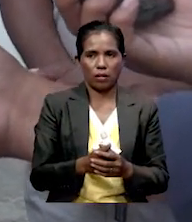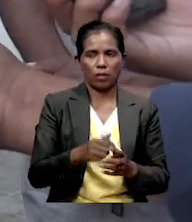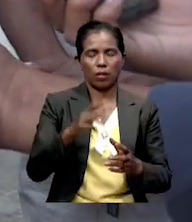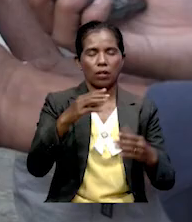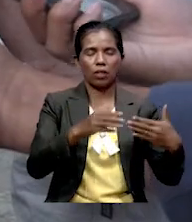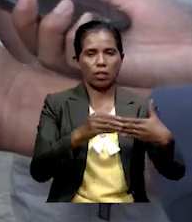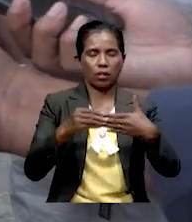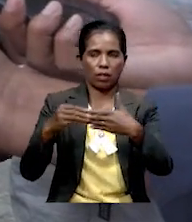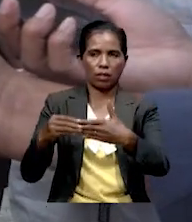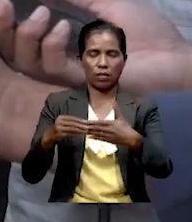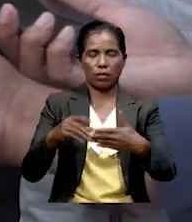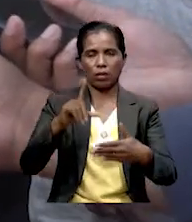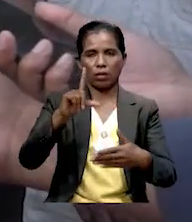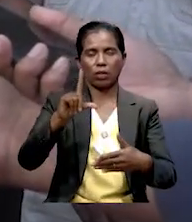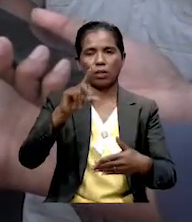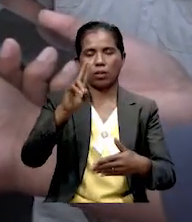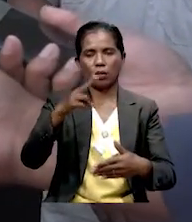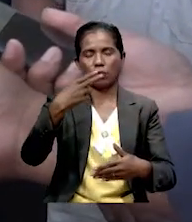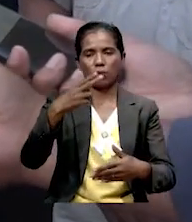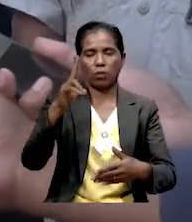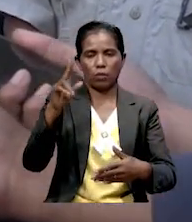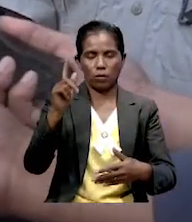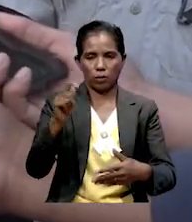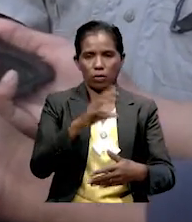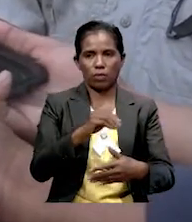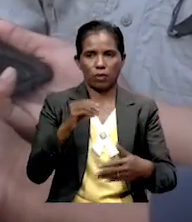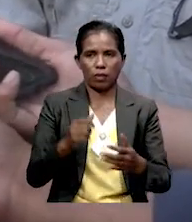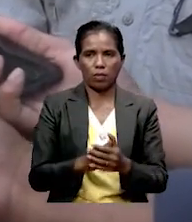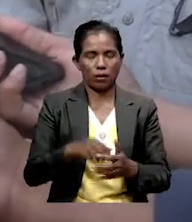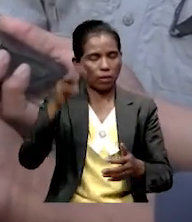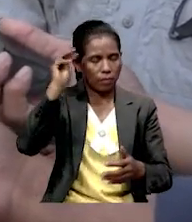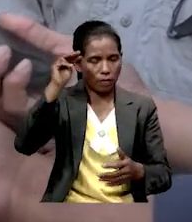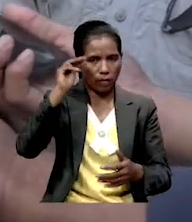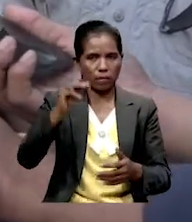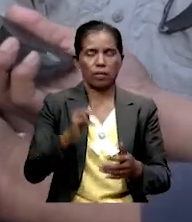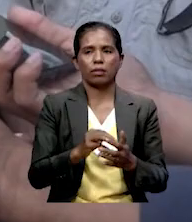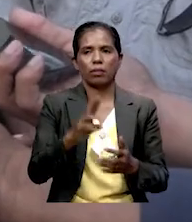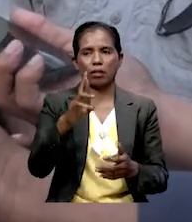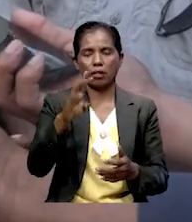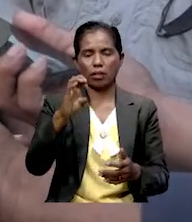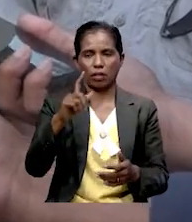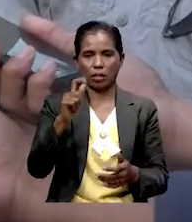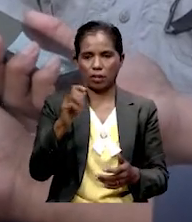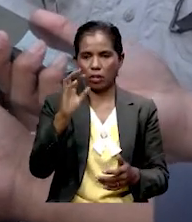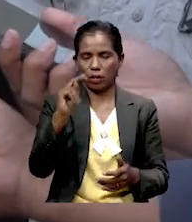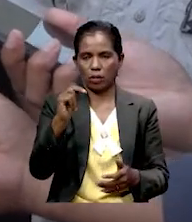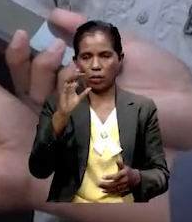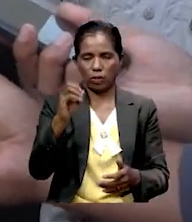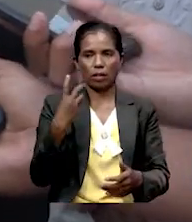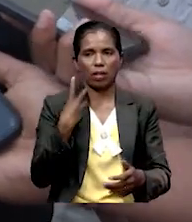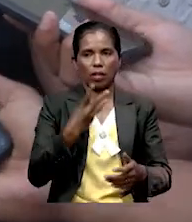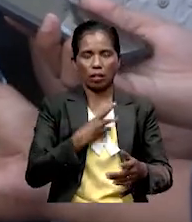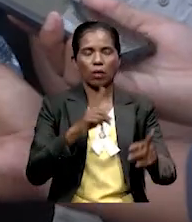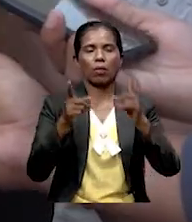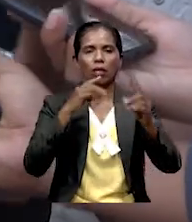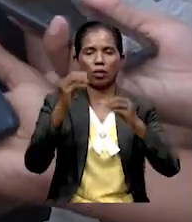coordenador Lujo, Mafut, ou ministro Retno. Também me ouvindo a me colito